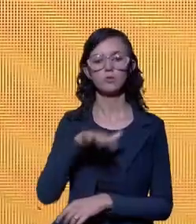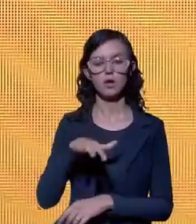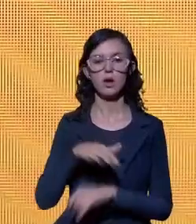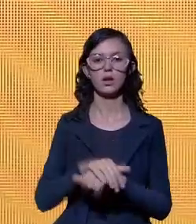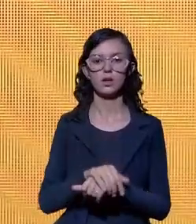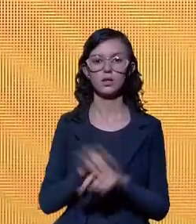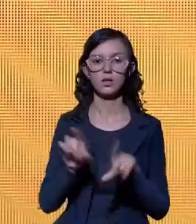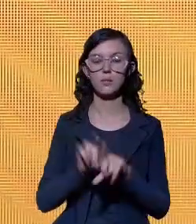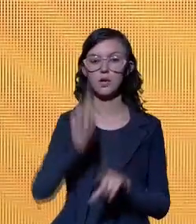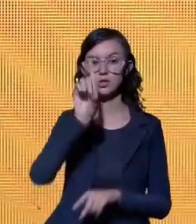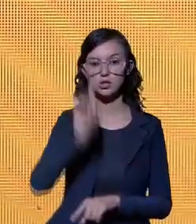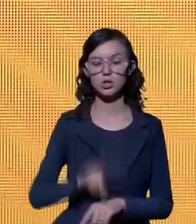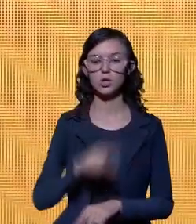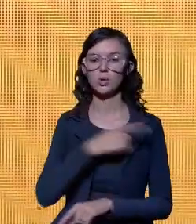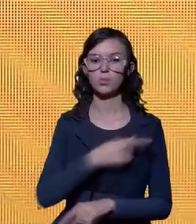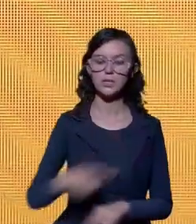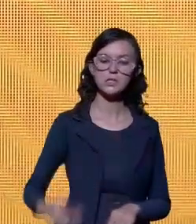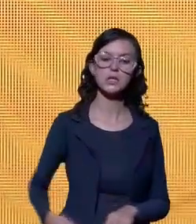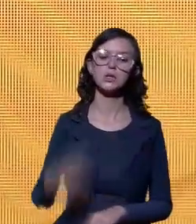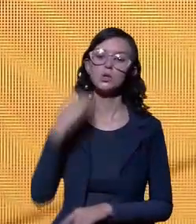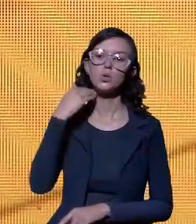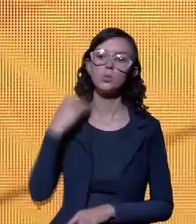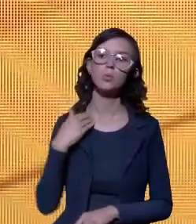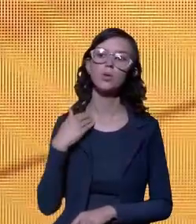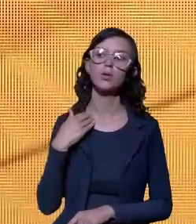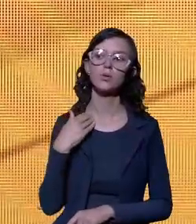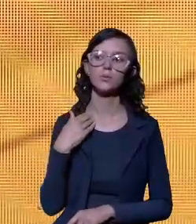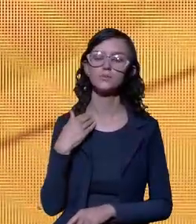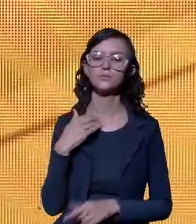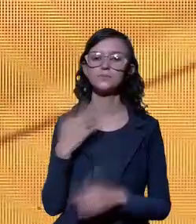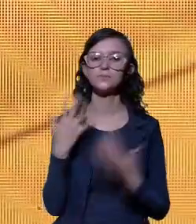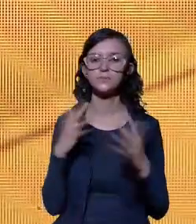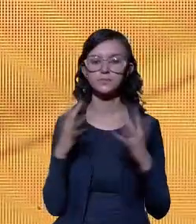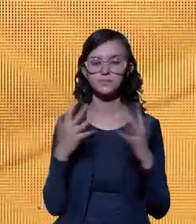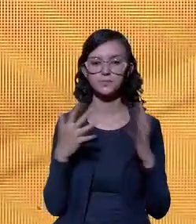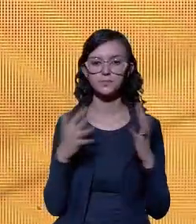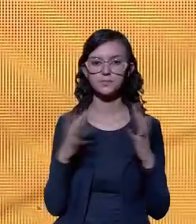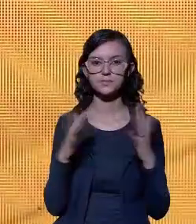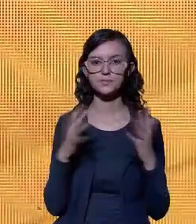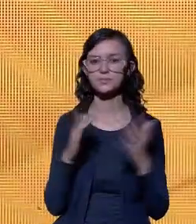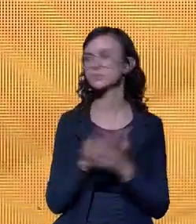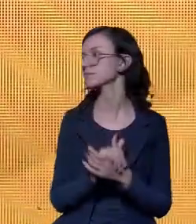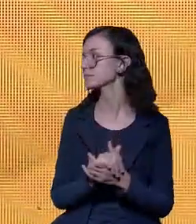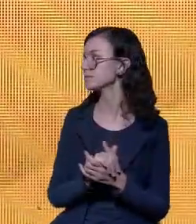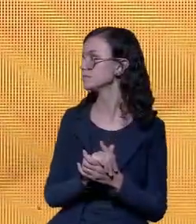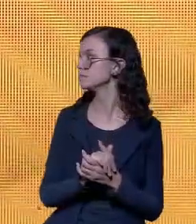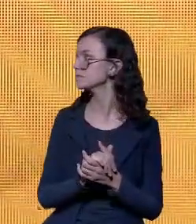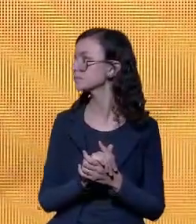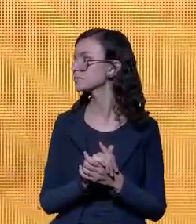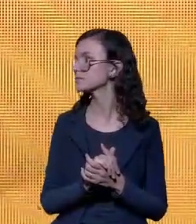também diretor-presidente daquele banco. Uma iniciativa... Palmas para ele.